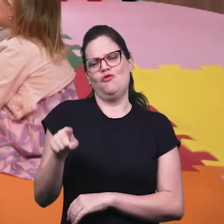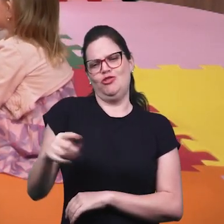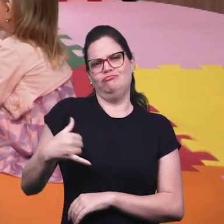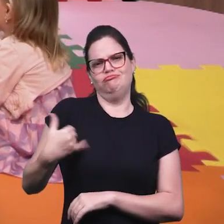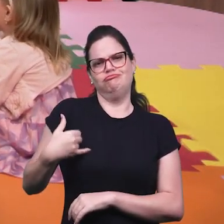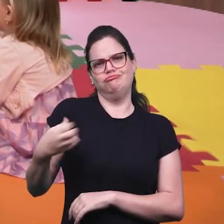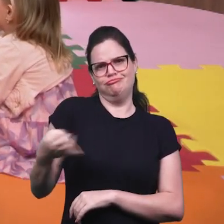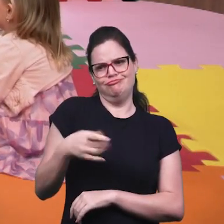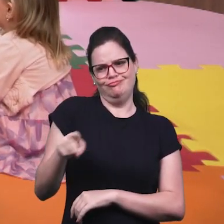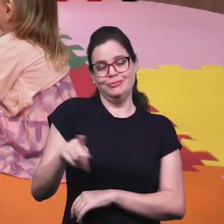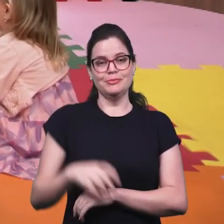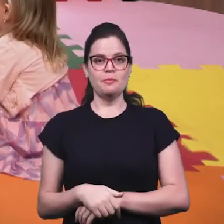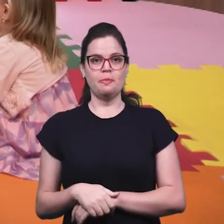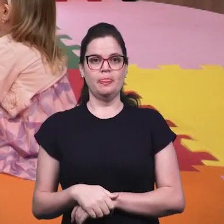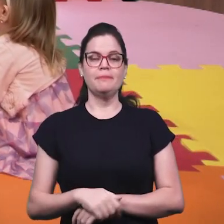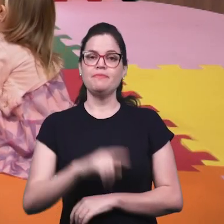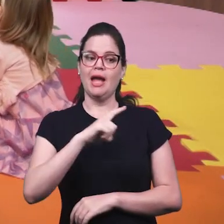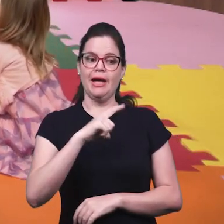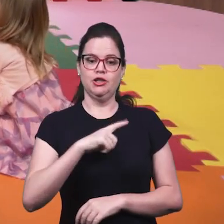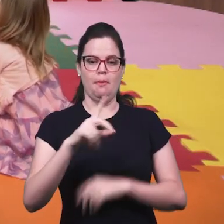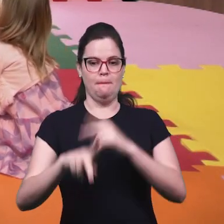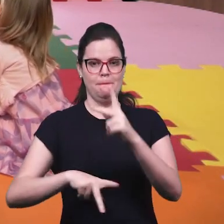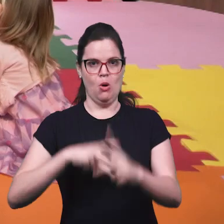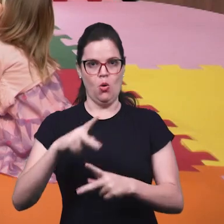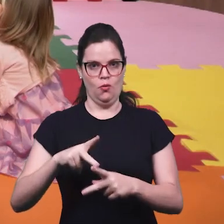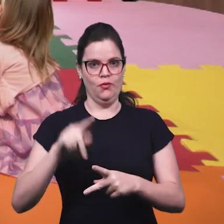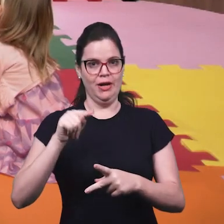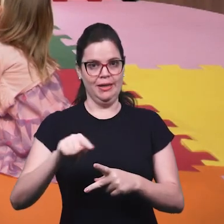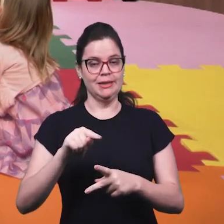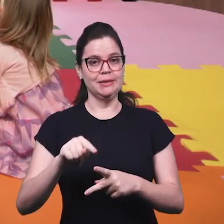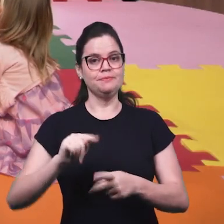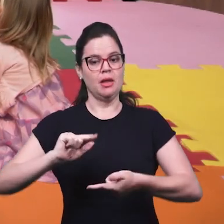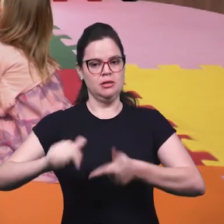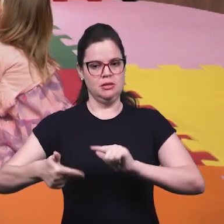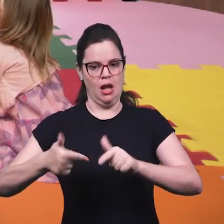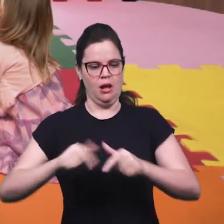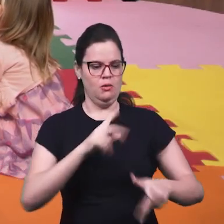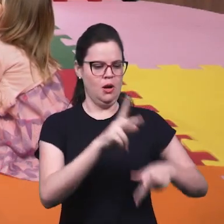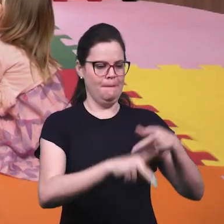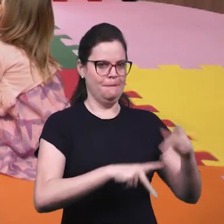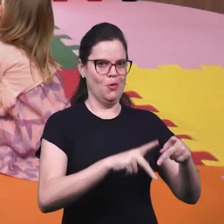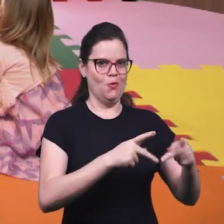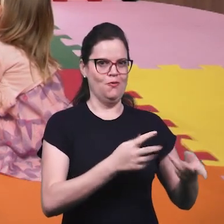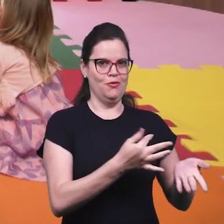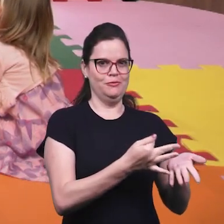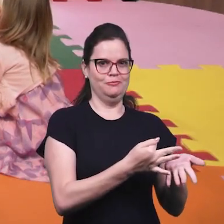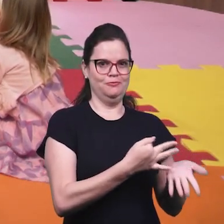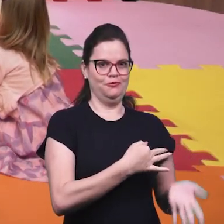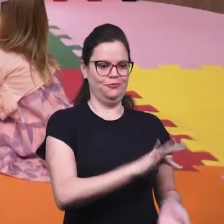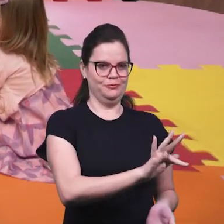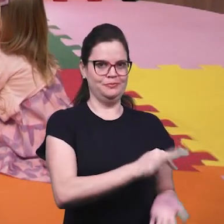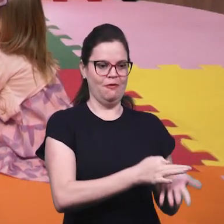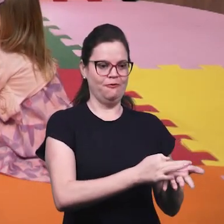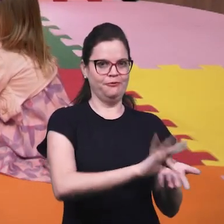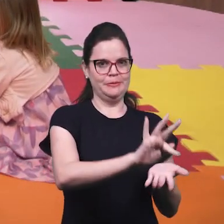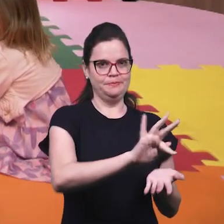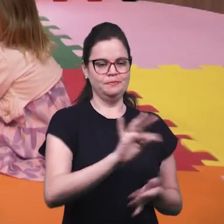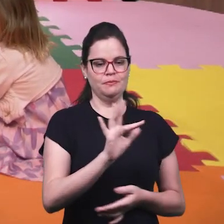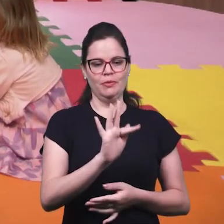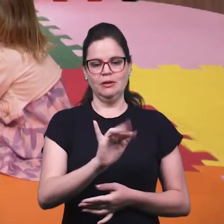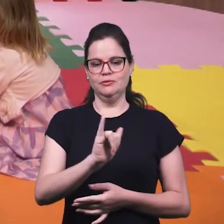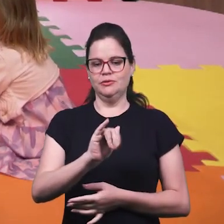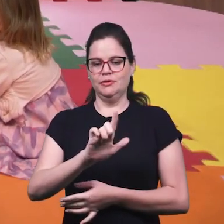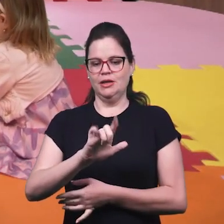estava em guerra com outro povo, que se chamava Filisteus. E eles já estavam há muito tempo em